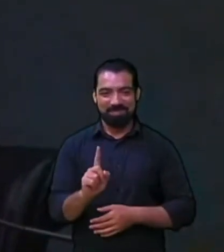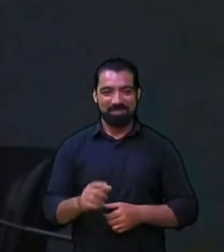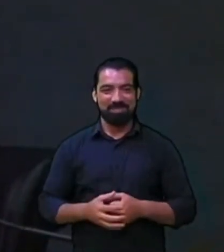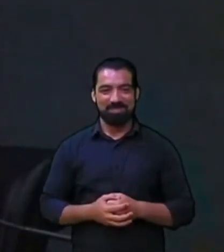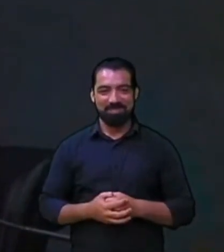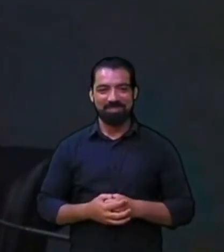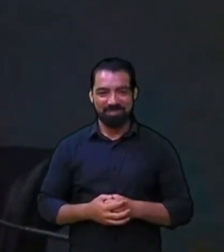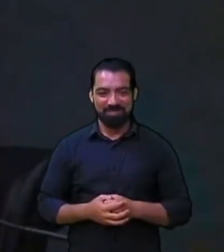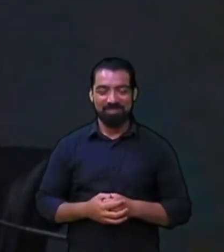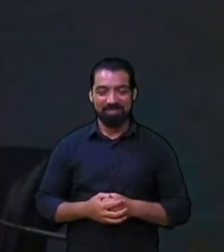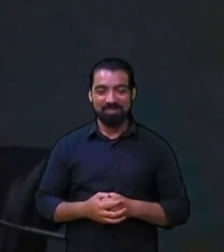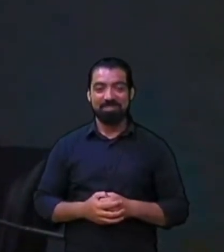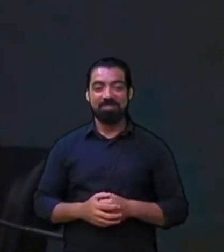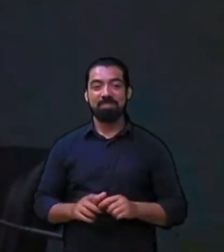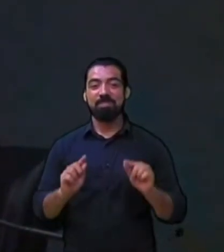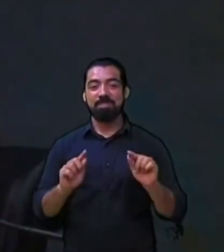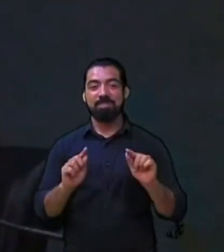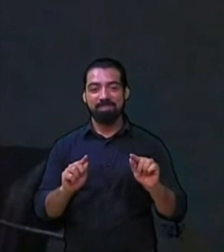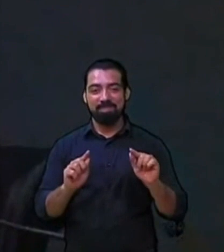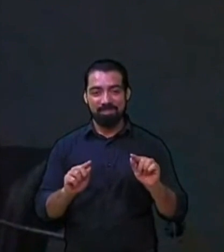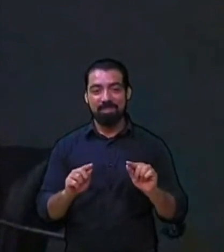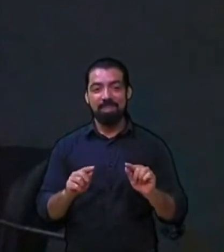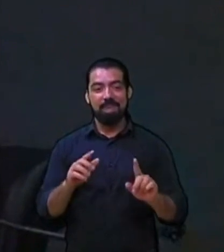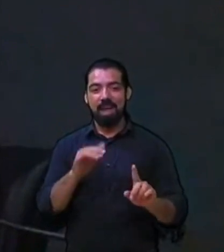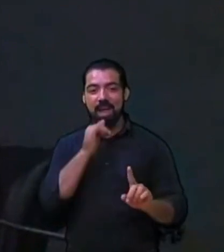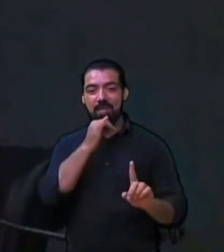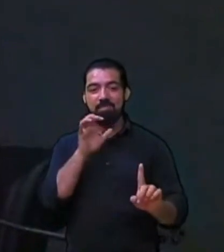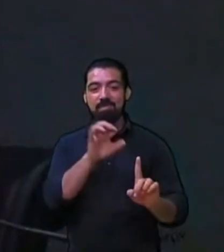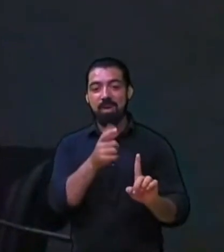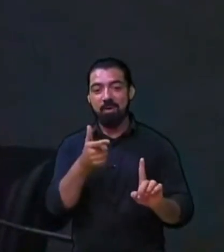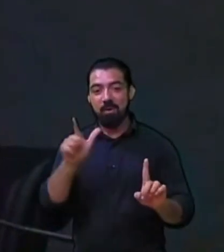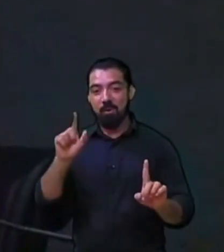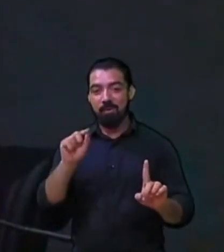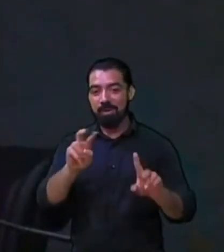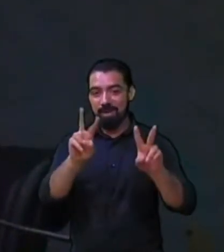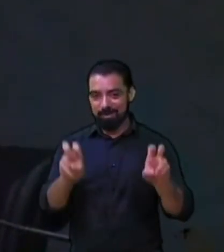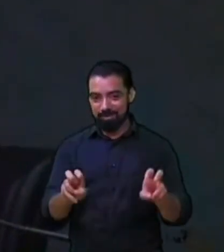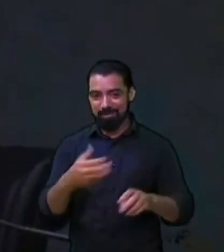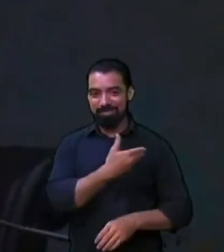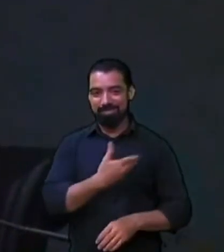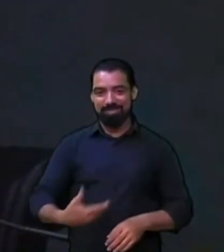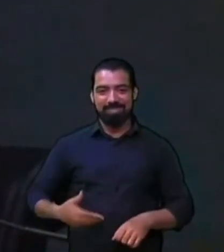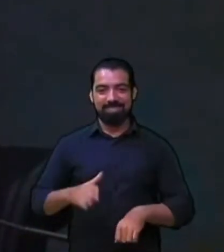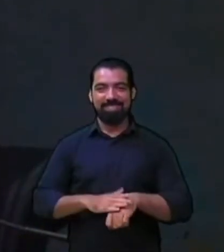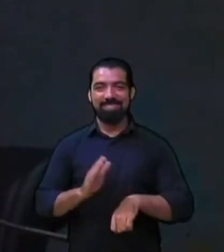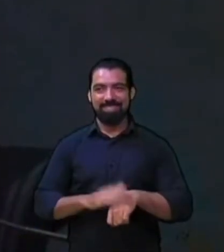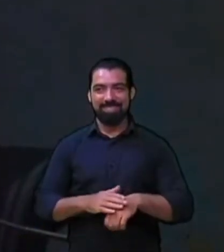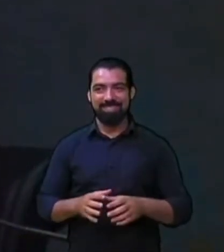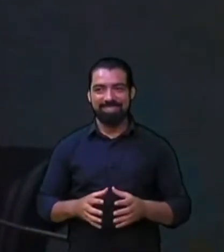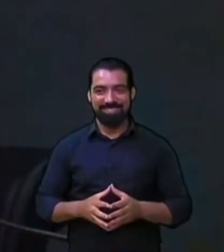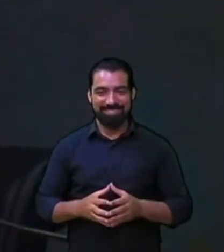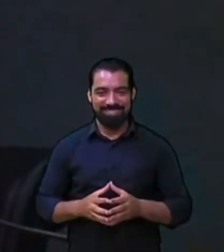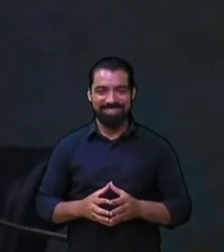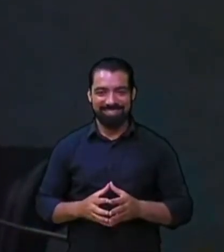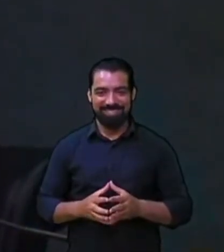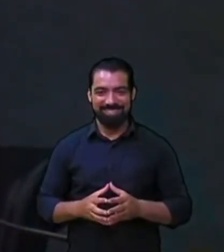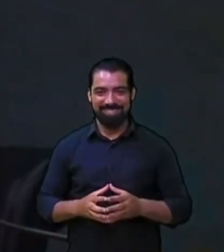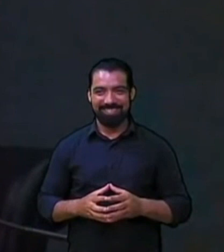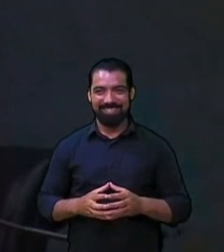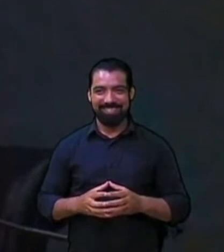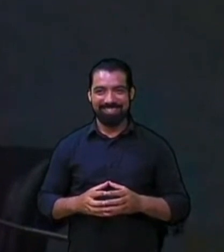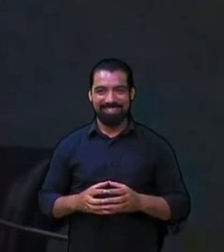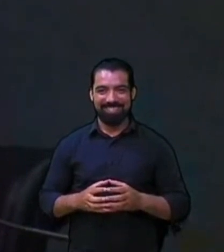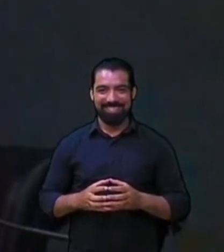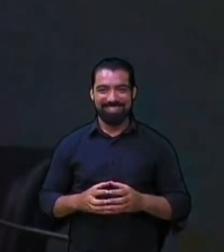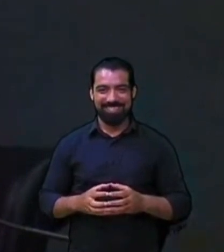houve interferência outra sobretudo do nosso Governador inciar uma votação de